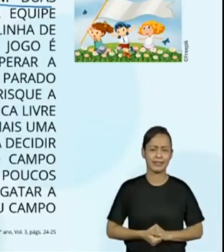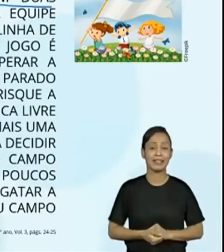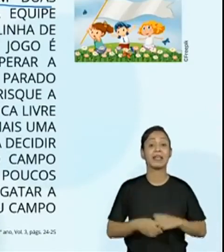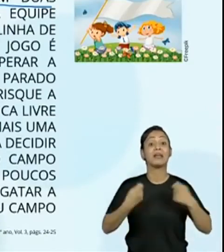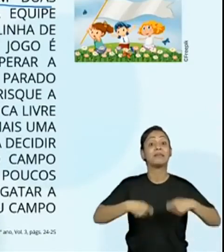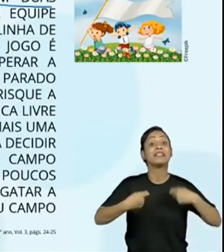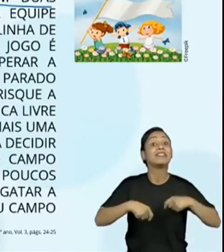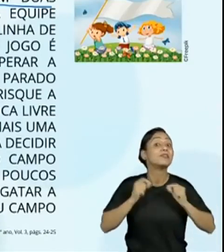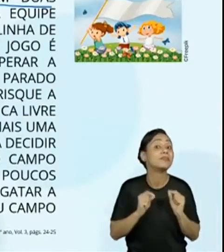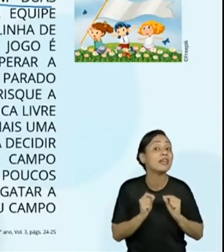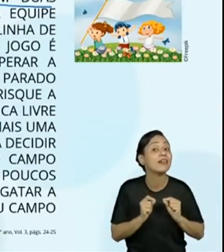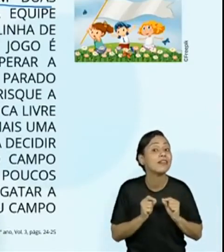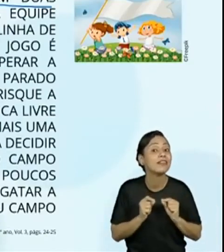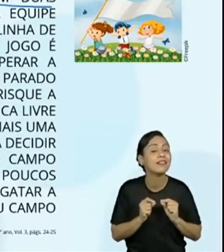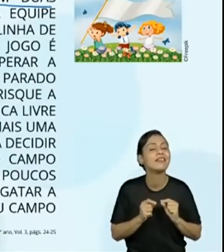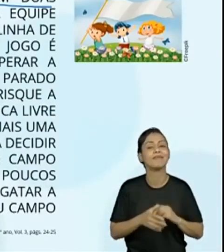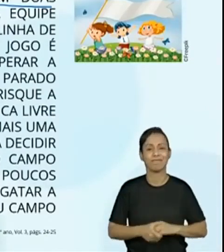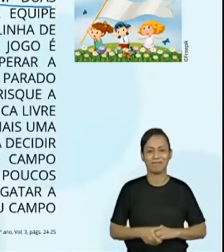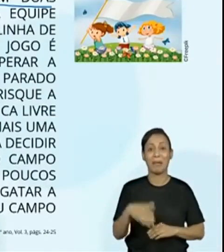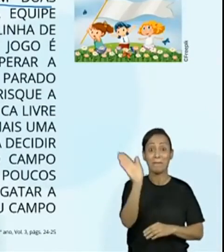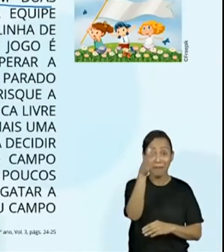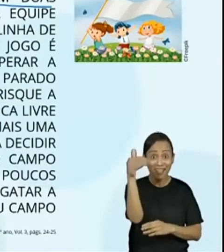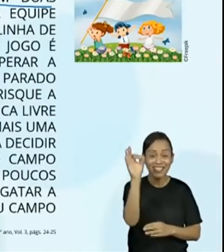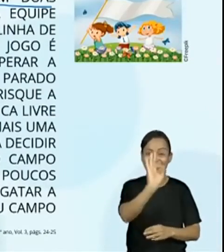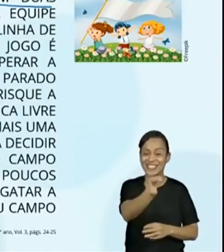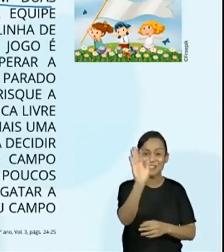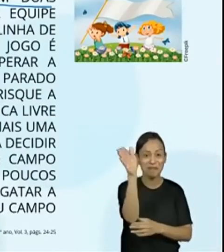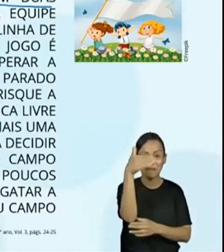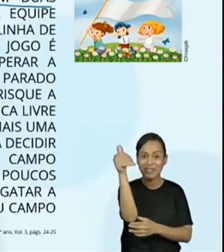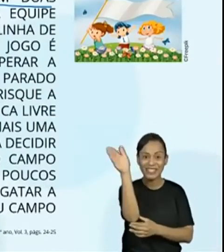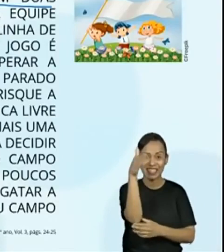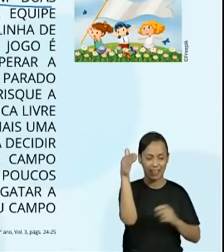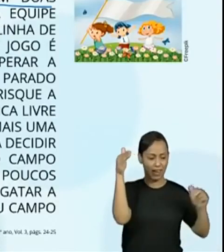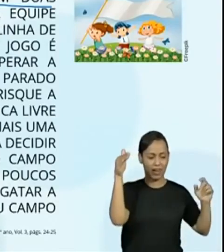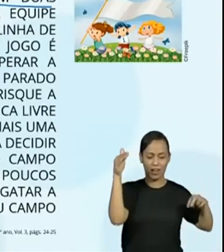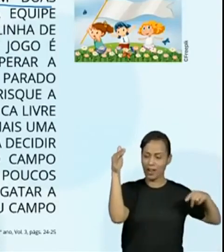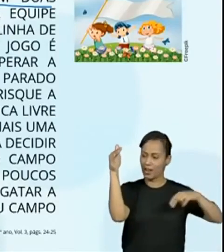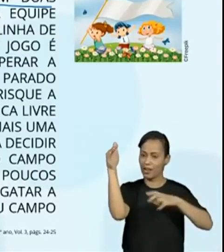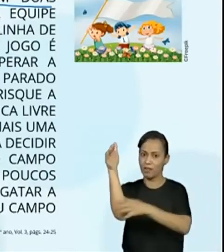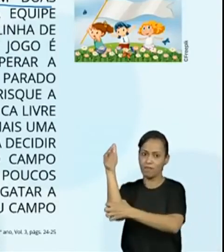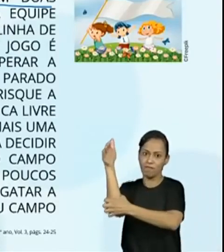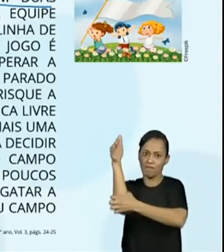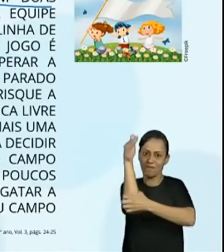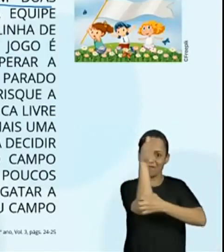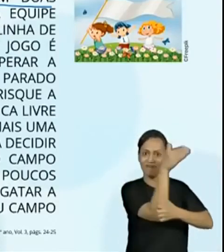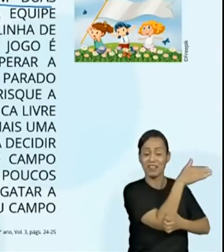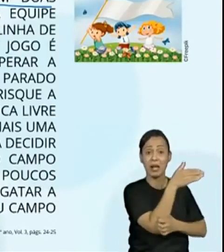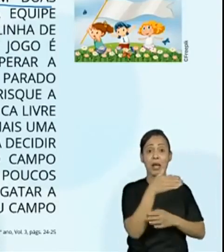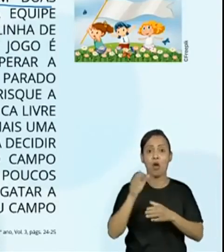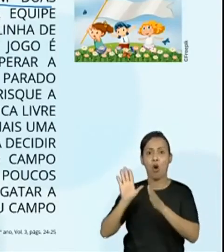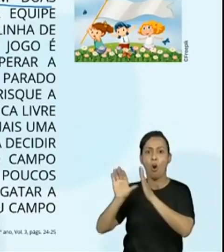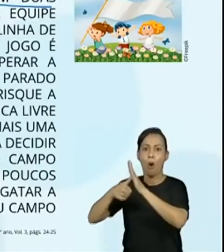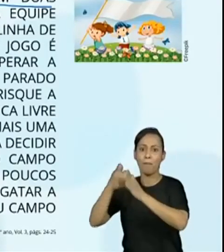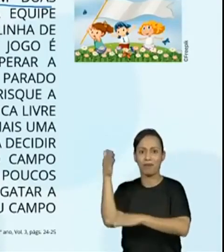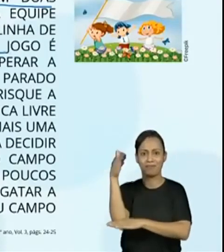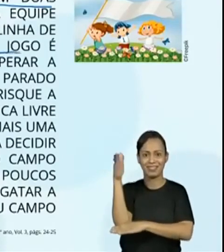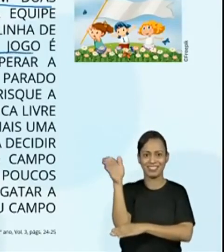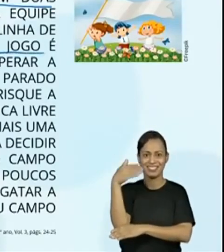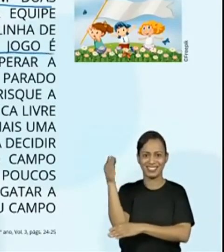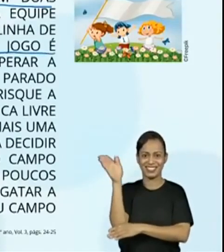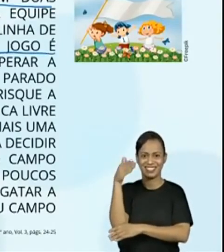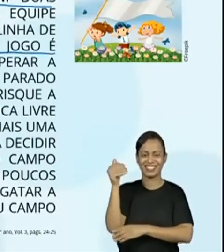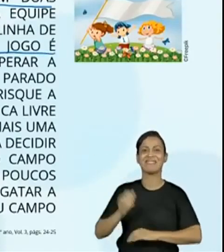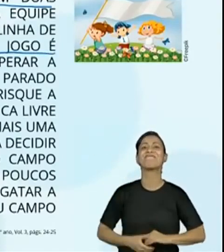precisa... Vamos lá, professora. Resgatar uma bandeira? Objetivo, olha aqui. O objetivo